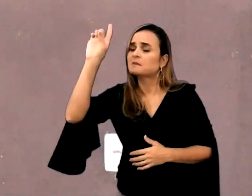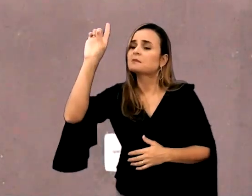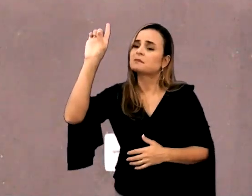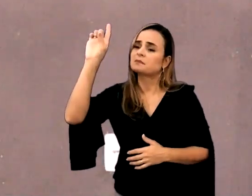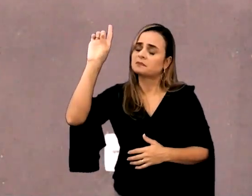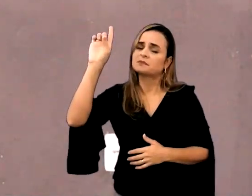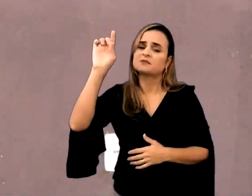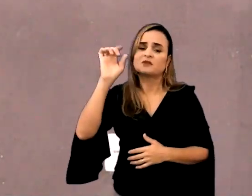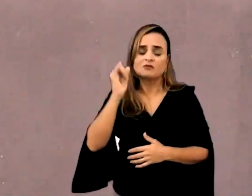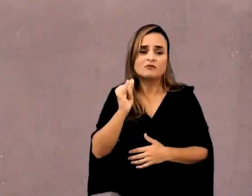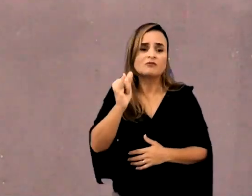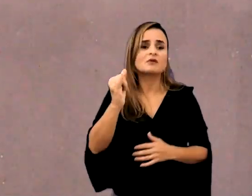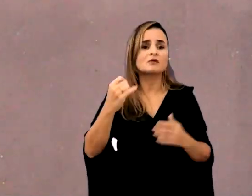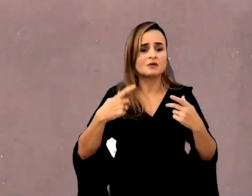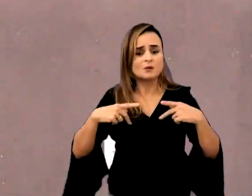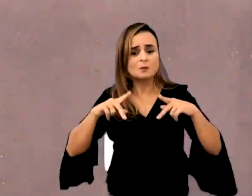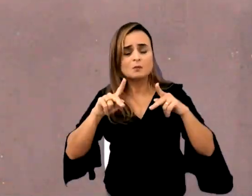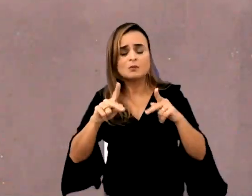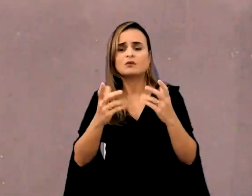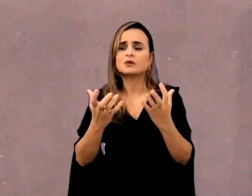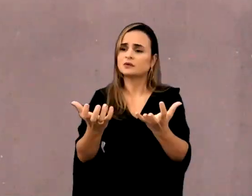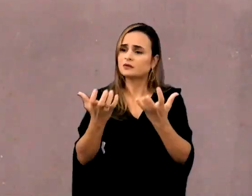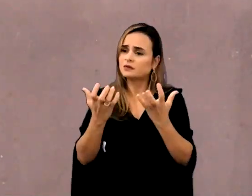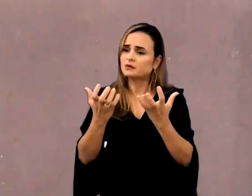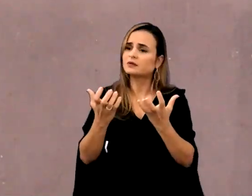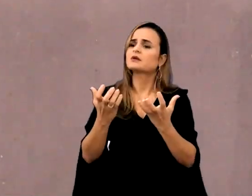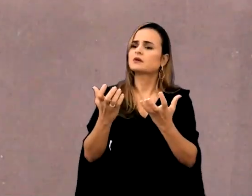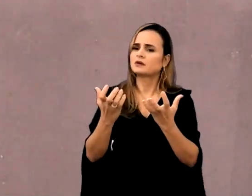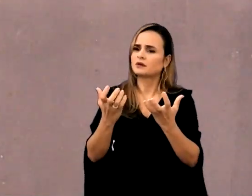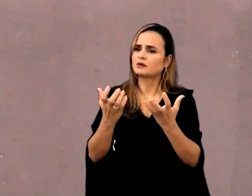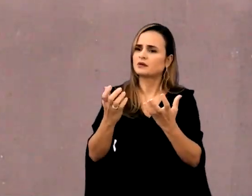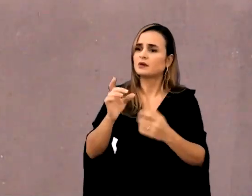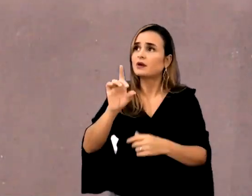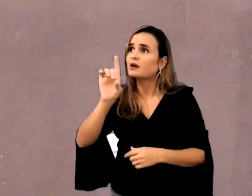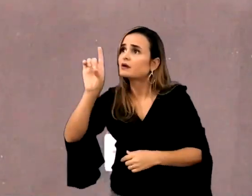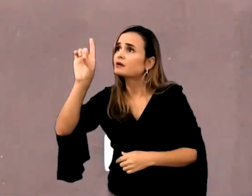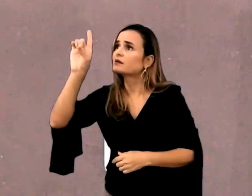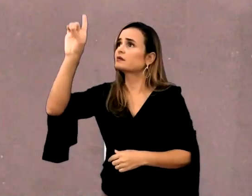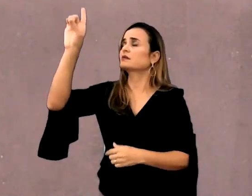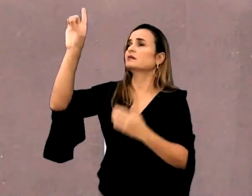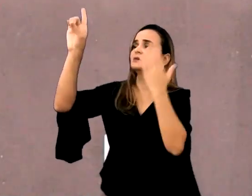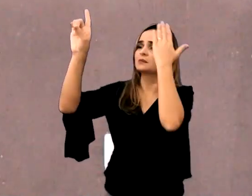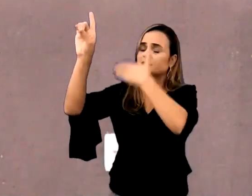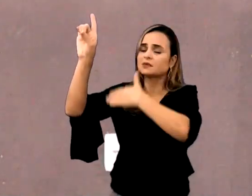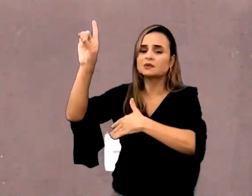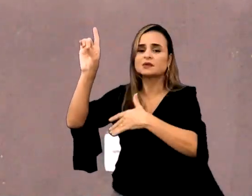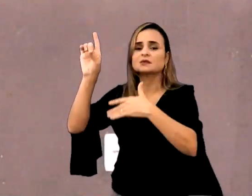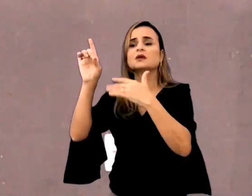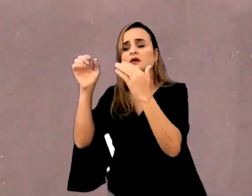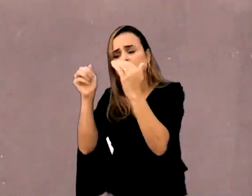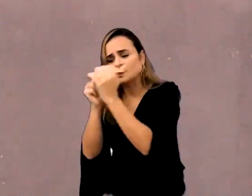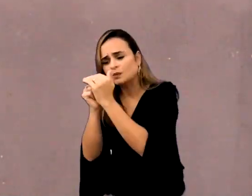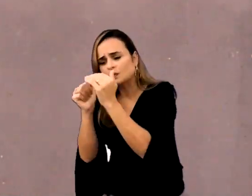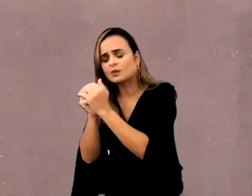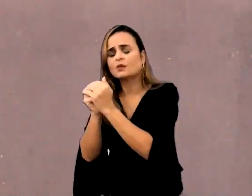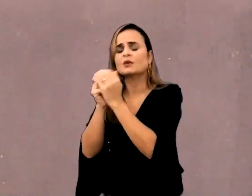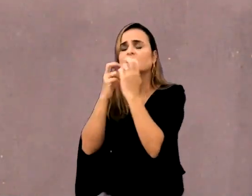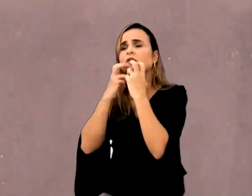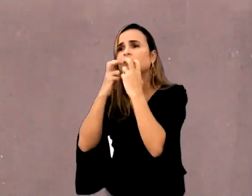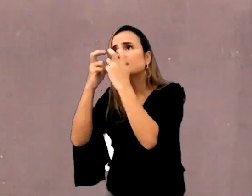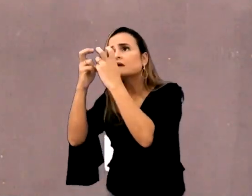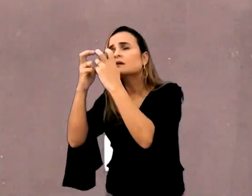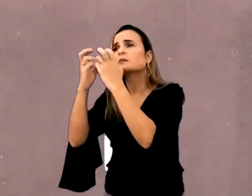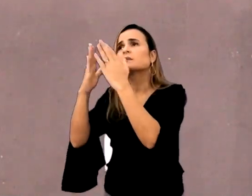que realmente busca esse Deus, que ora esse Deus, que clama por